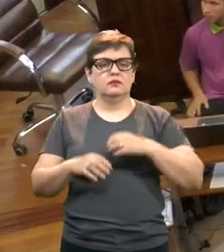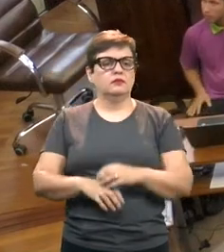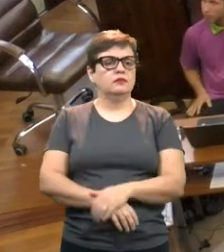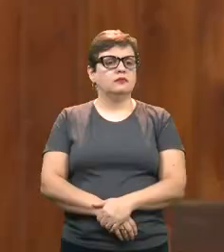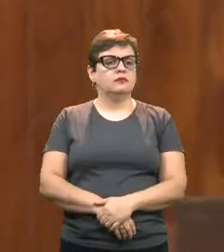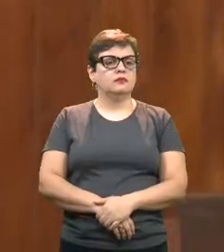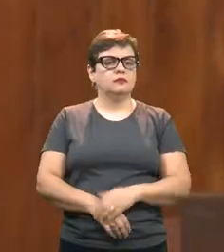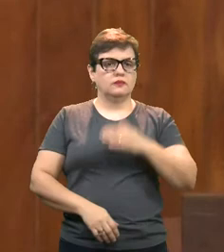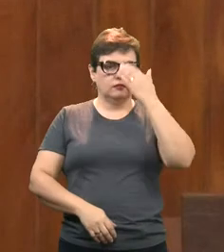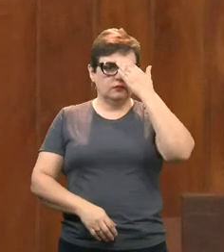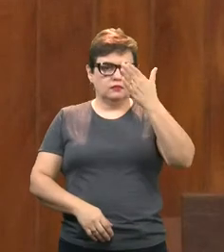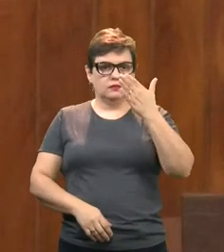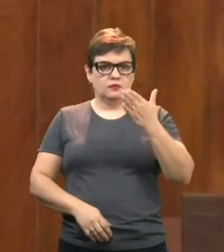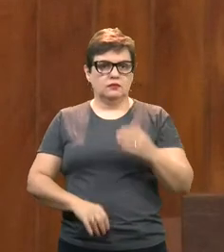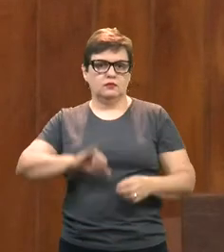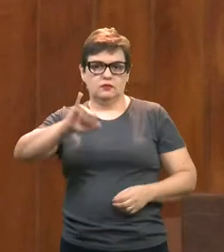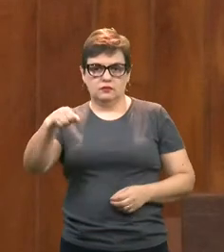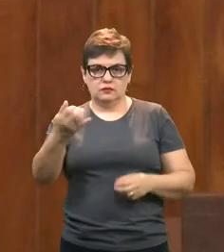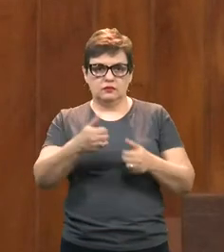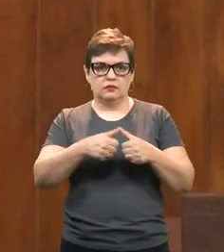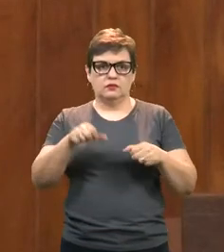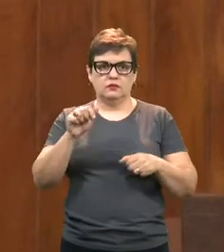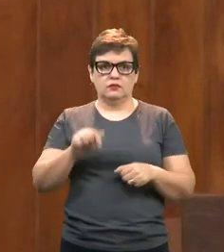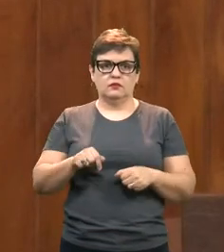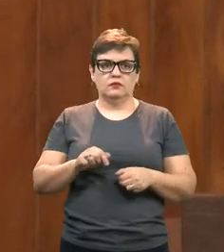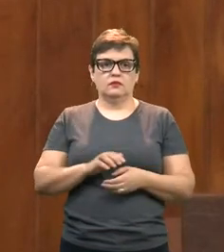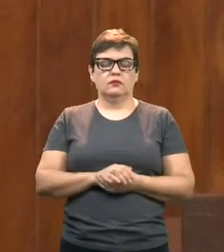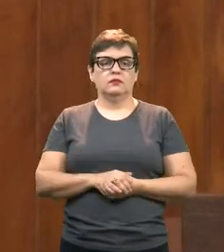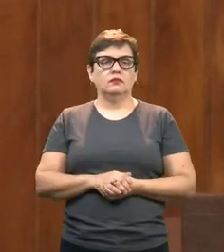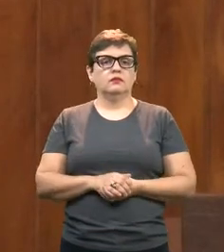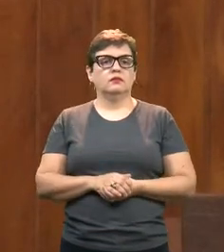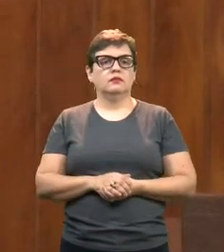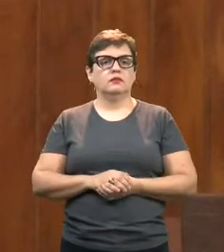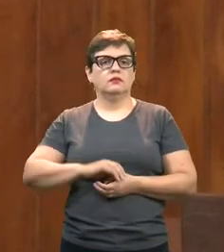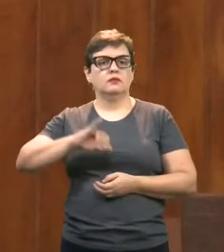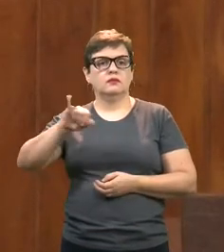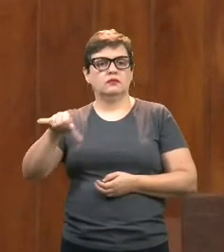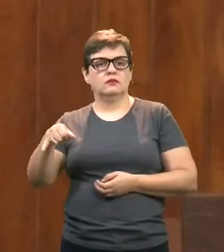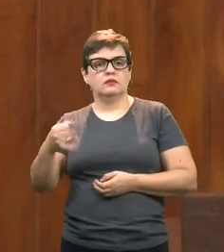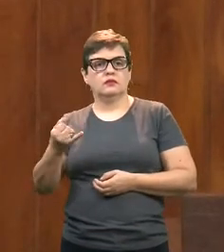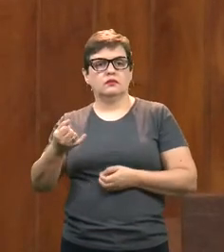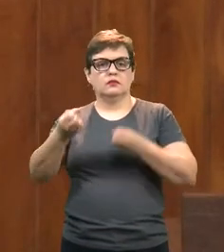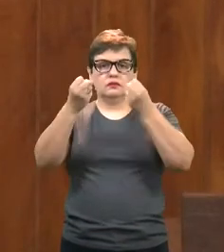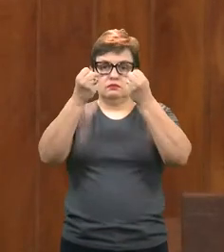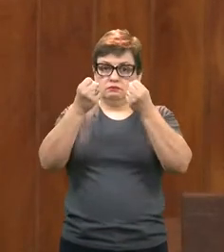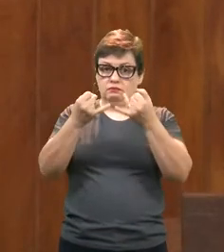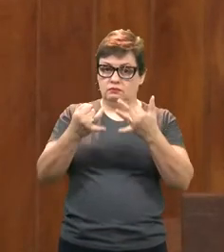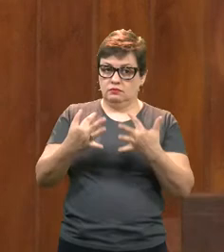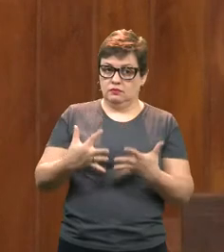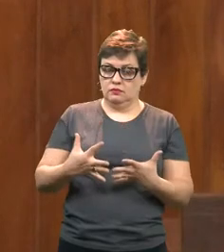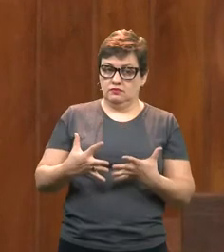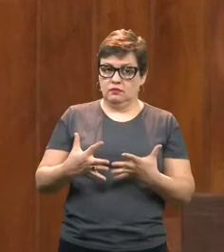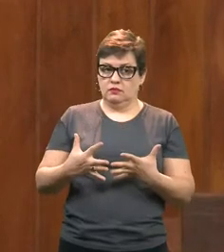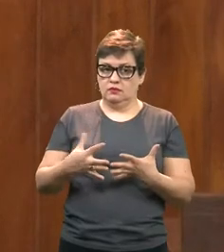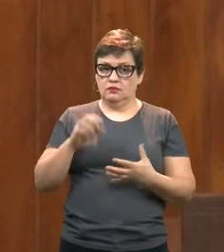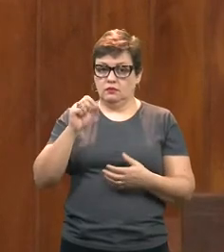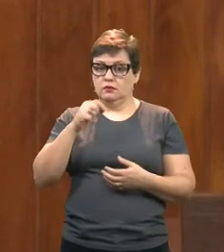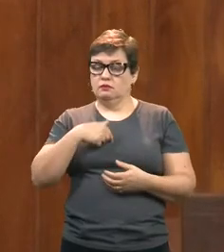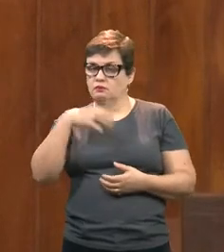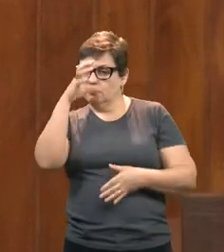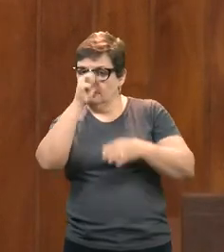Eu agradeço muito a oportunidade de estar aqui, a oportunidade de poder explanar um pouco do que eu tenho